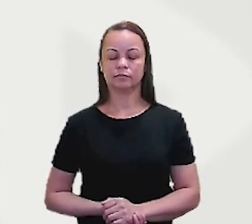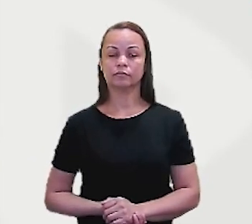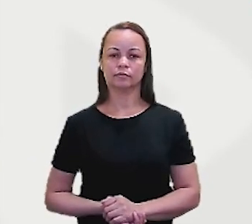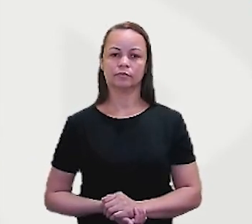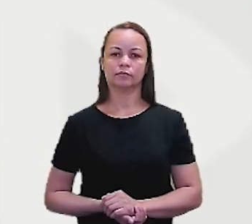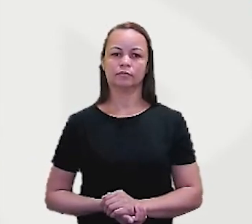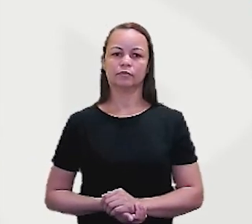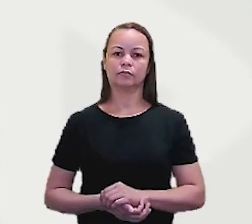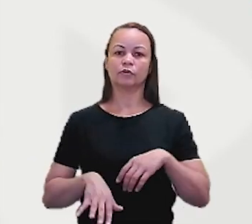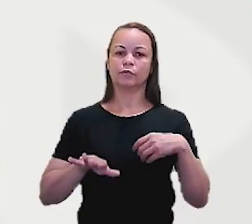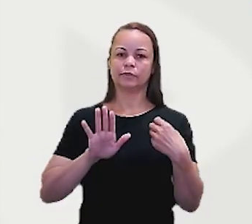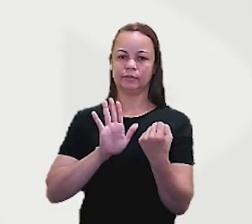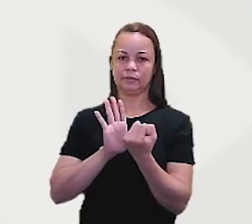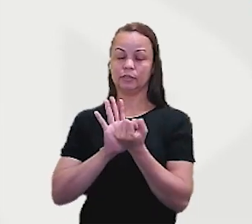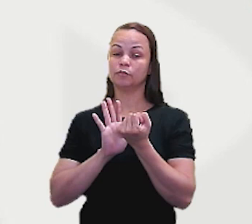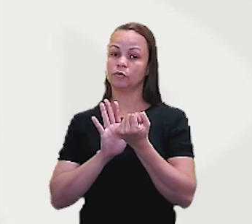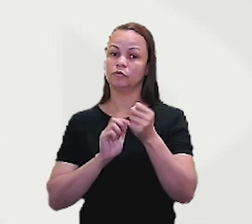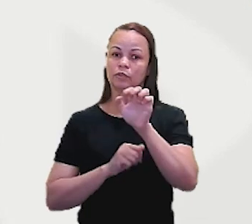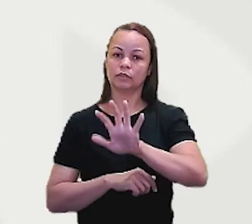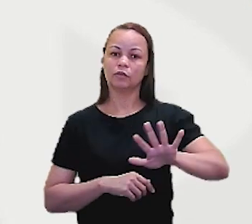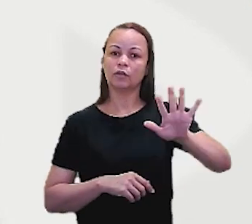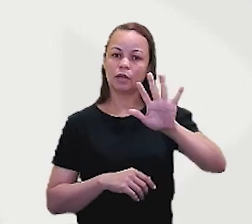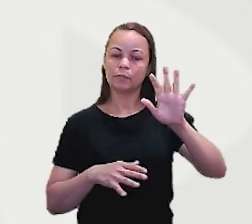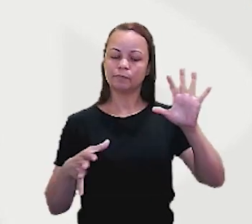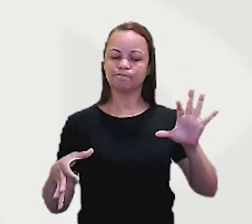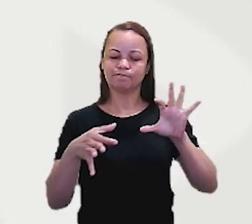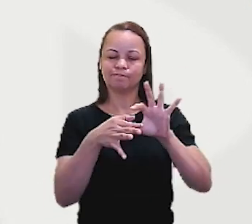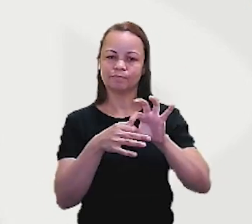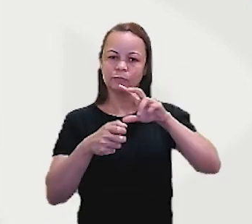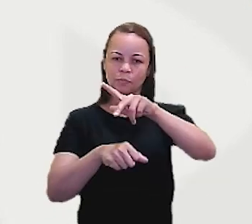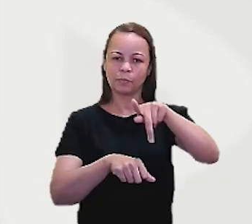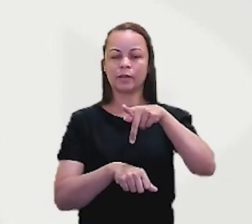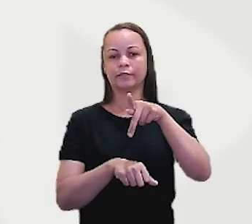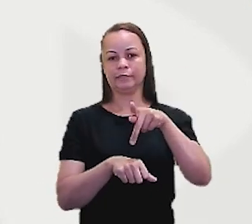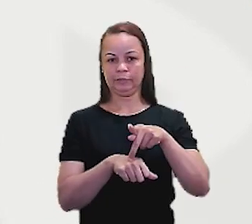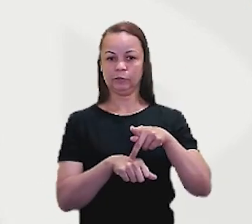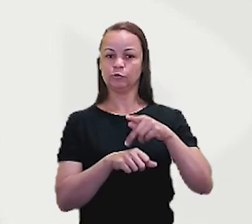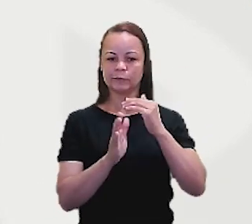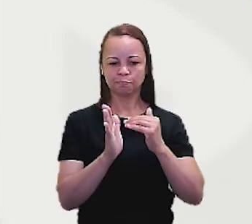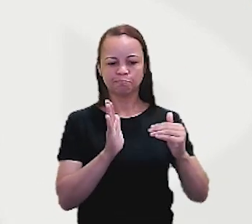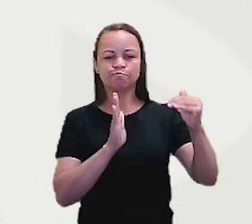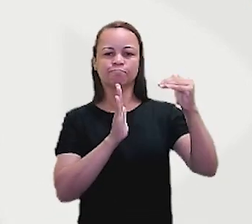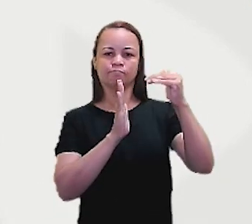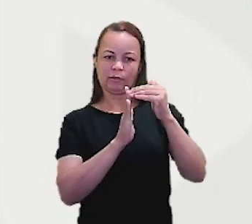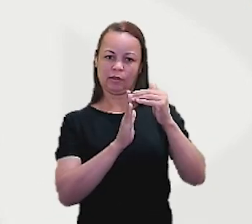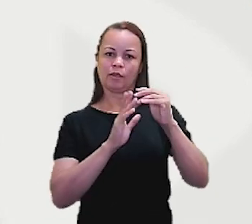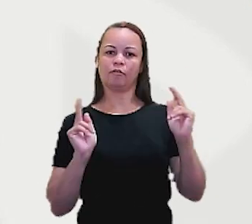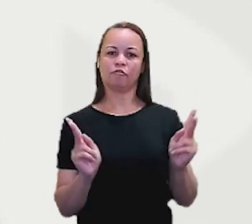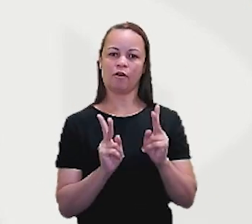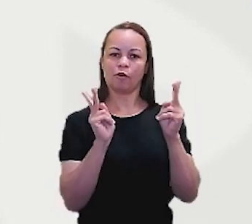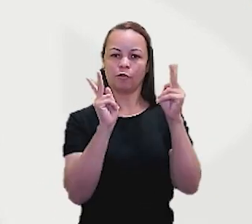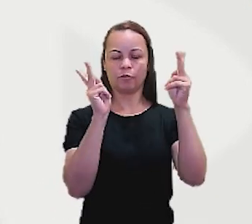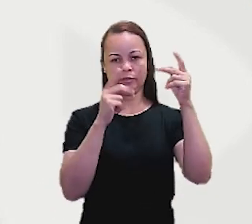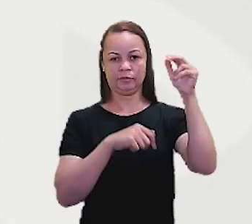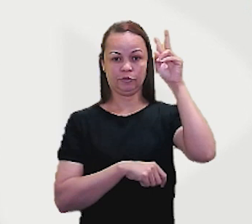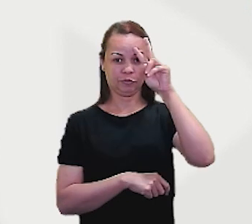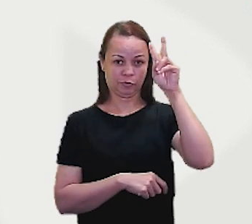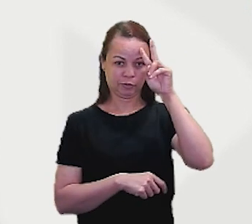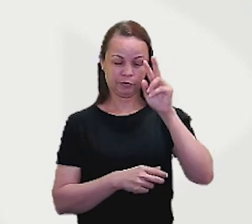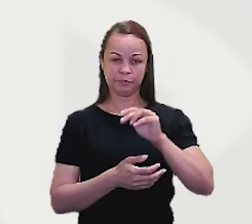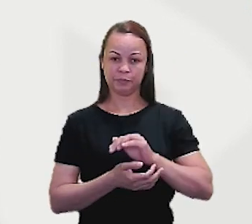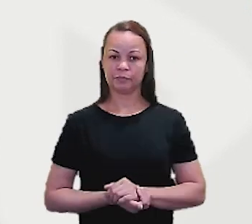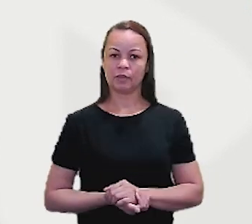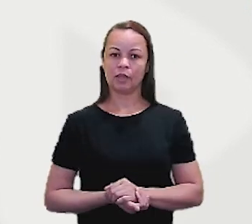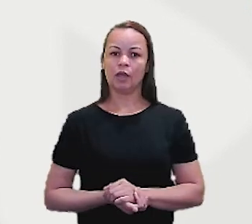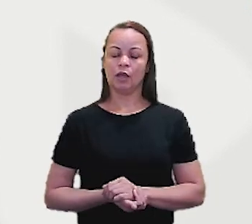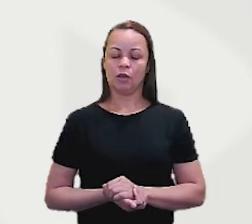Os símbolos nacionais representam a união do país, sua soberania e valores históricos. Os